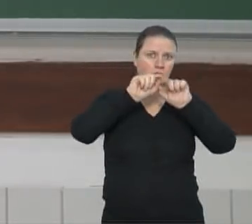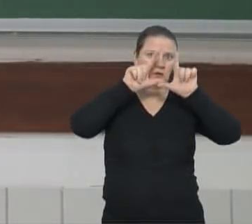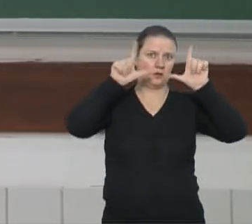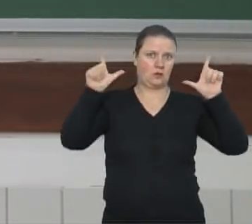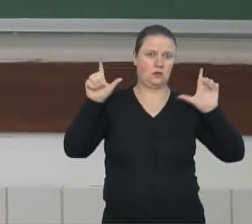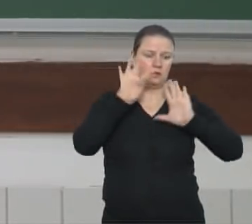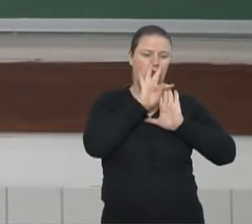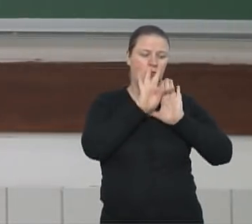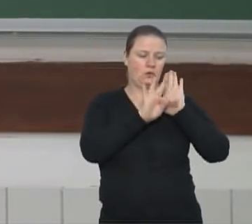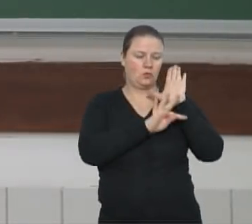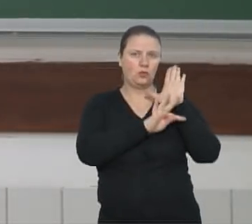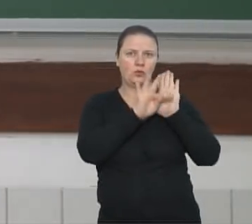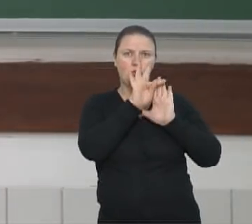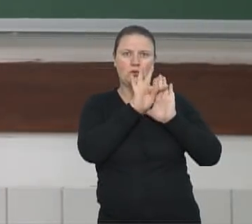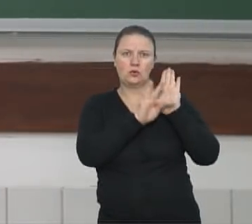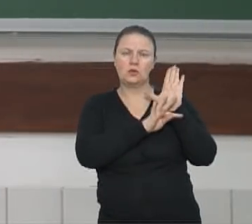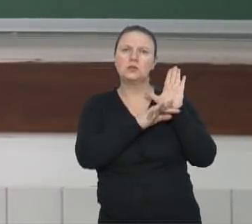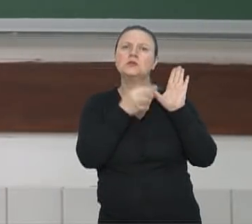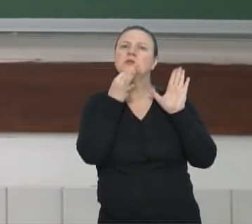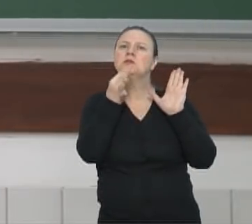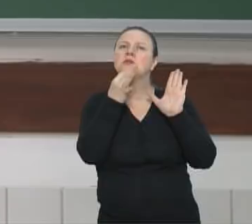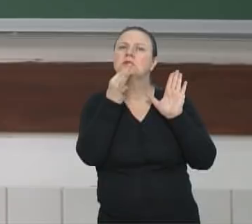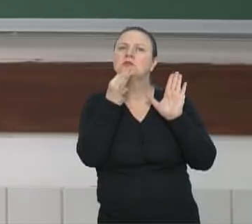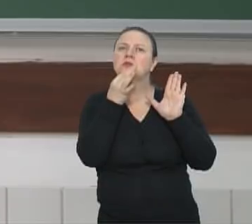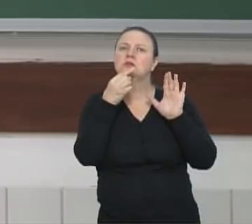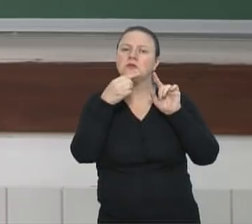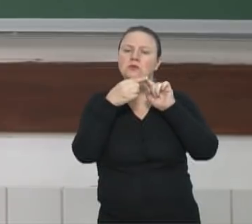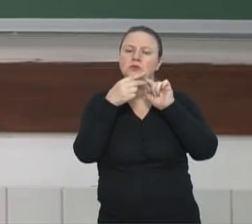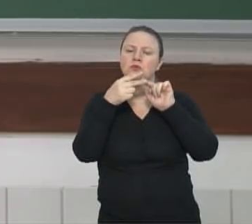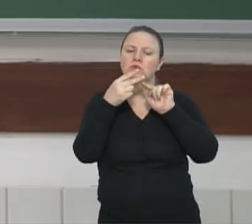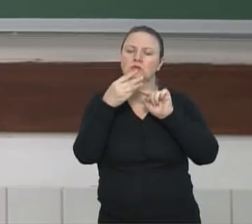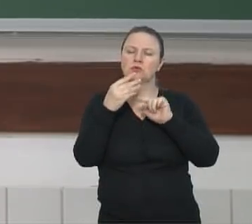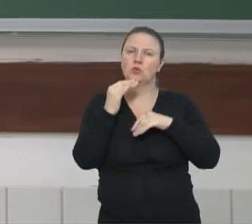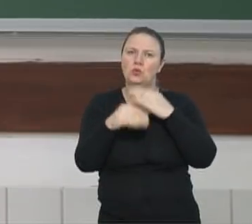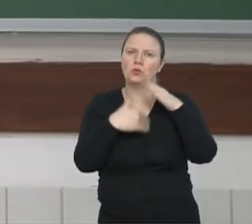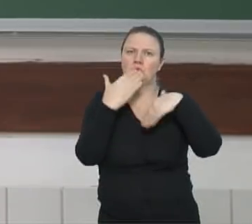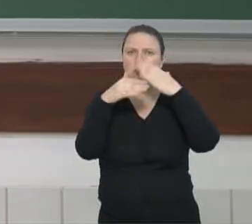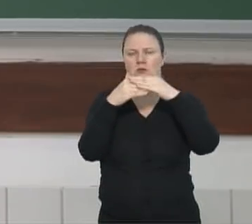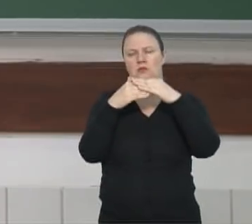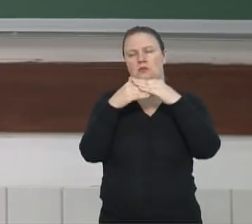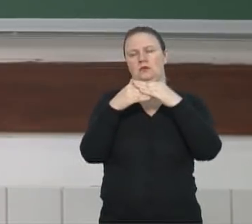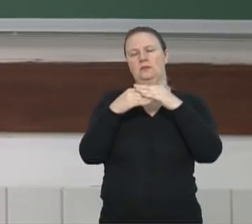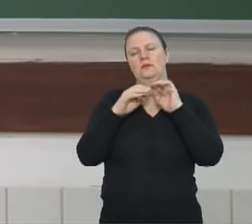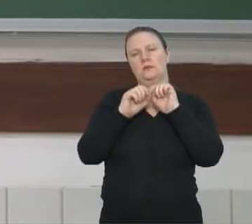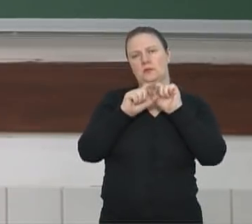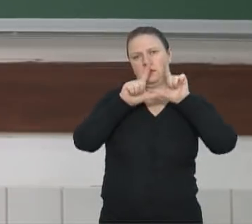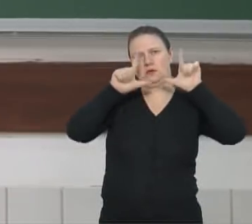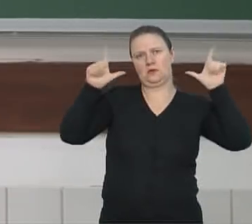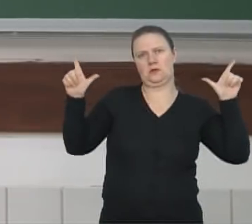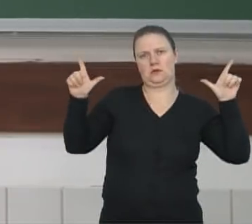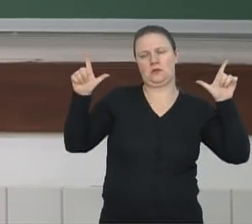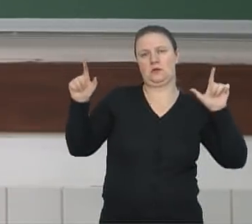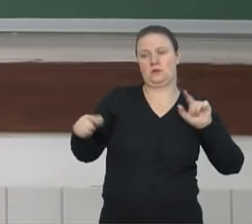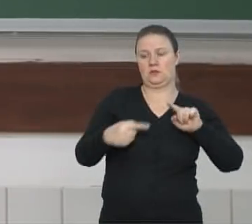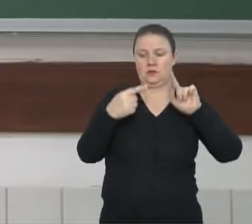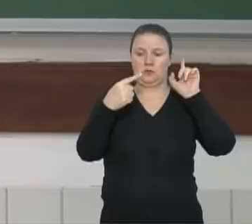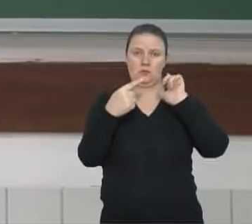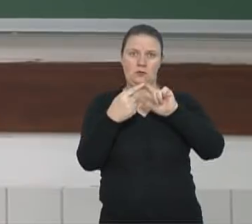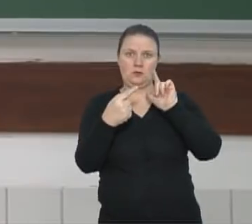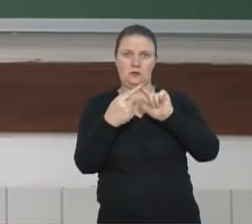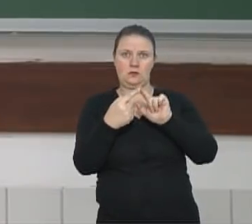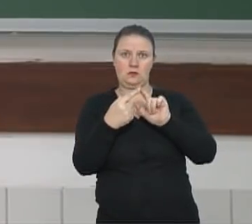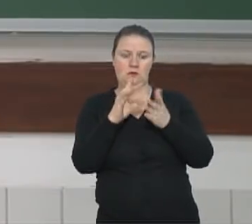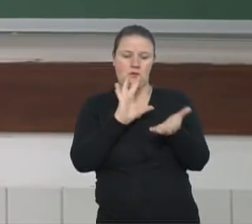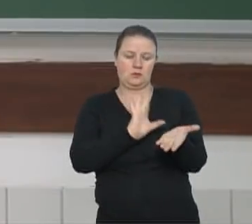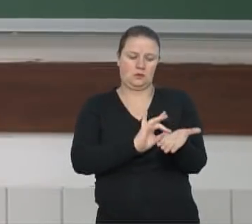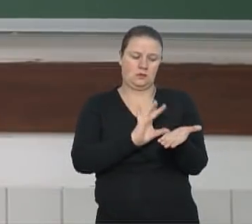textos argumentativos, eles acontecem em 3 processos. Claro, primeiro, nos artigos de opinião.